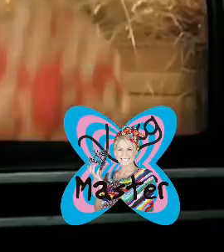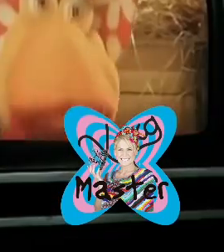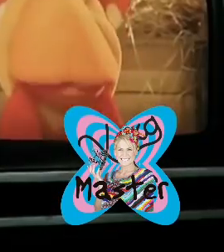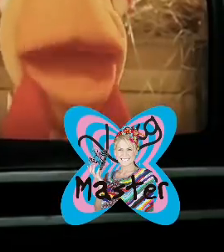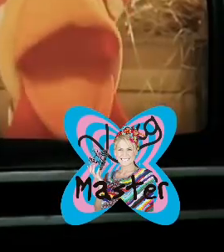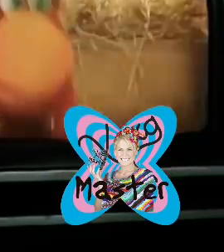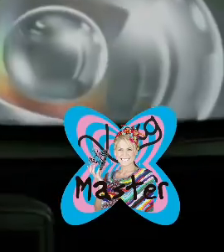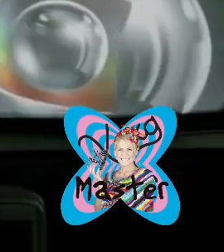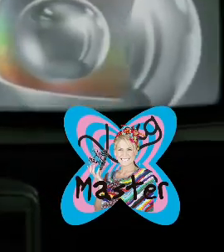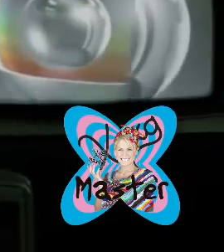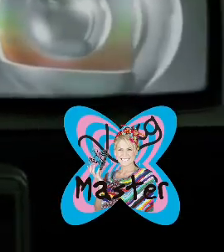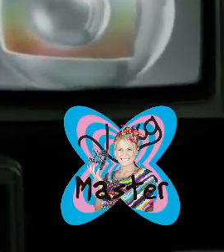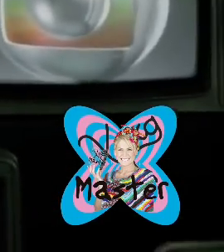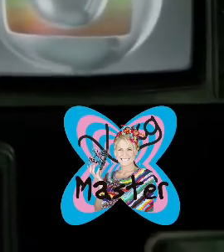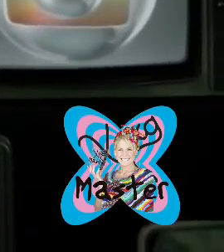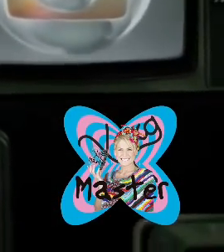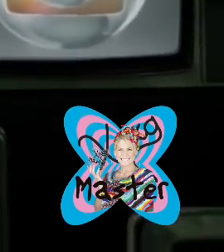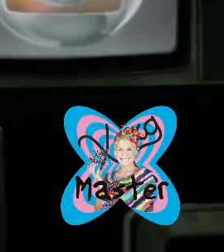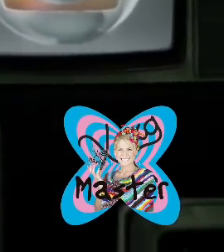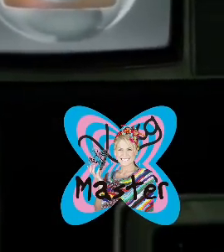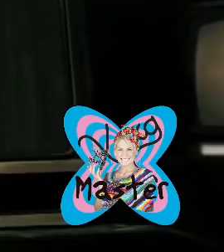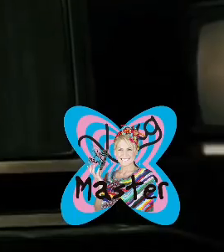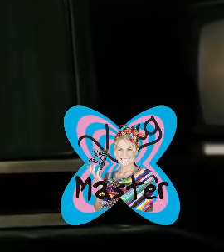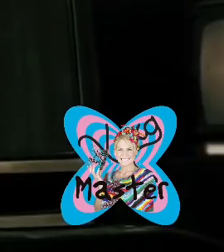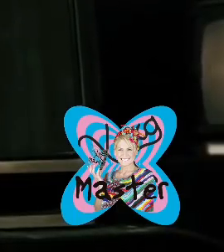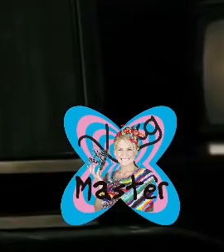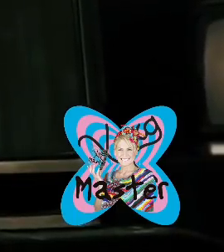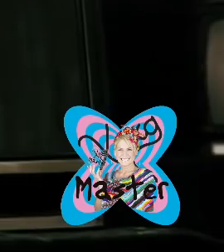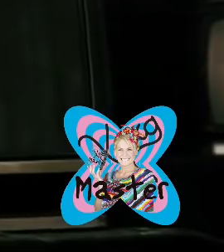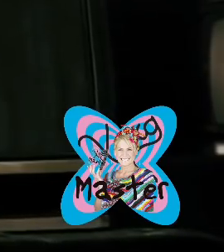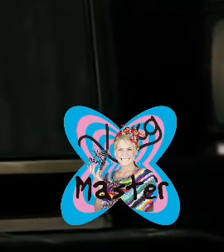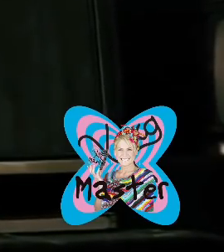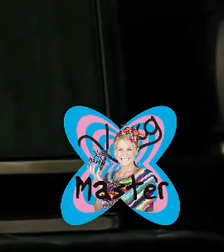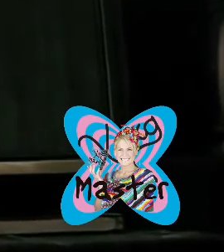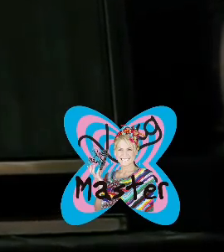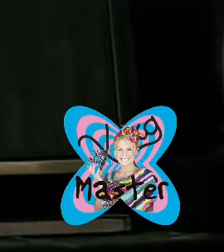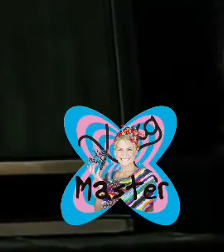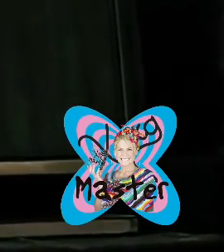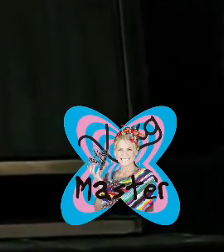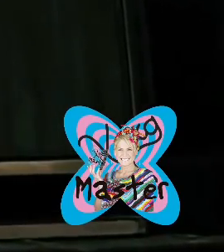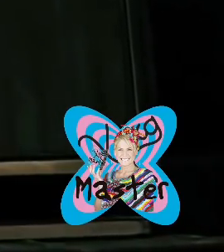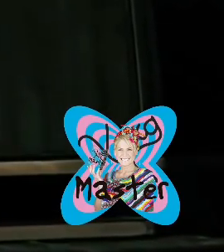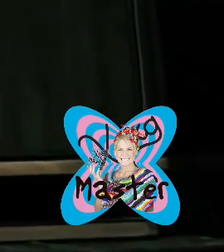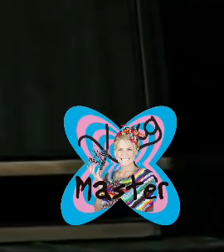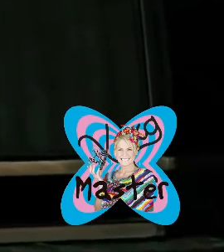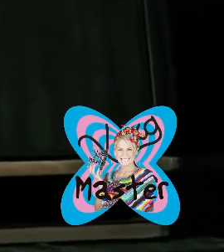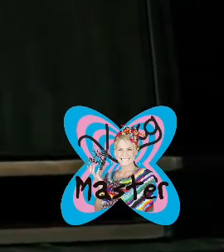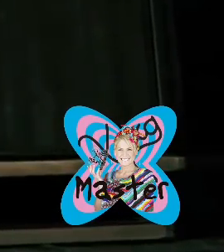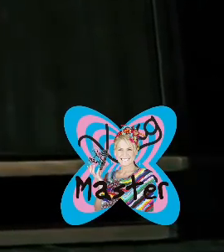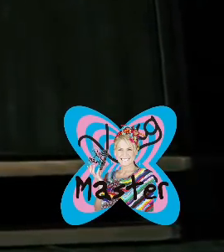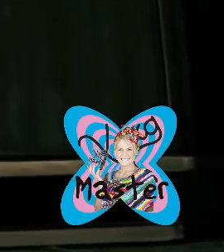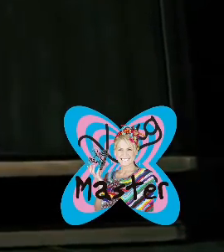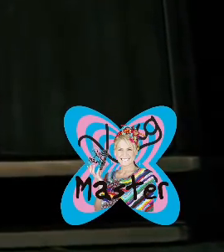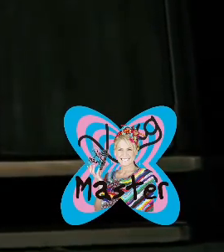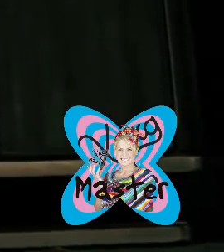multicultural com você você rádio e televisão Cultura imagens de bolas 1